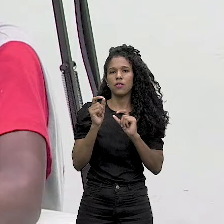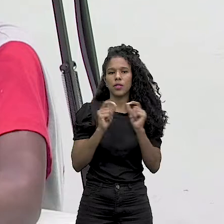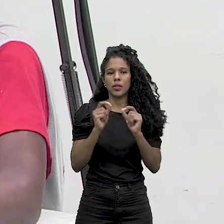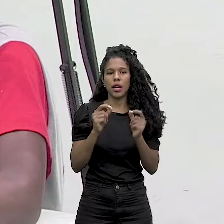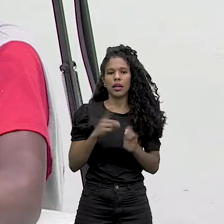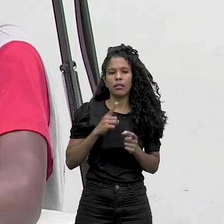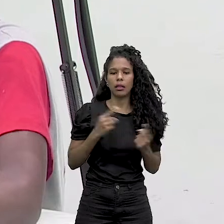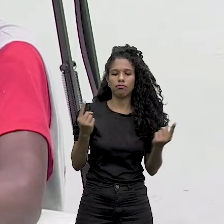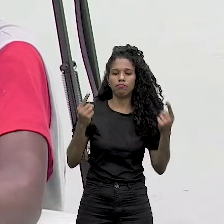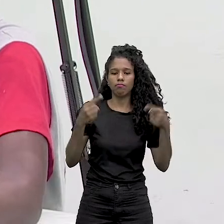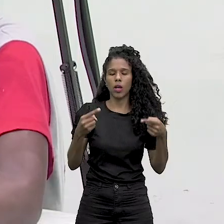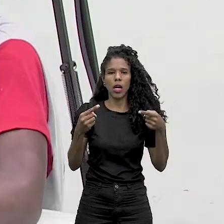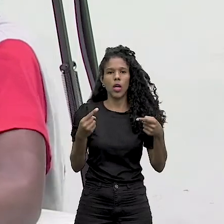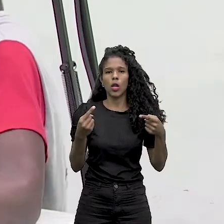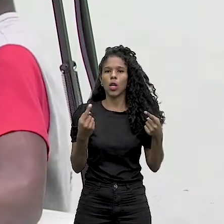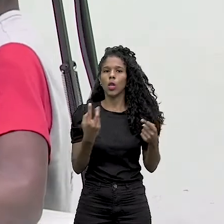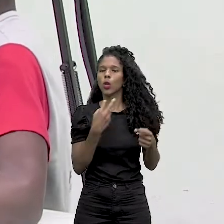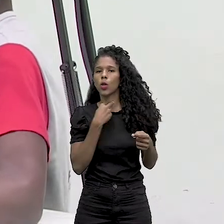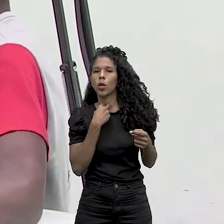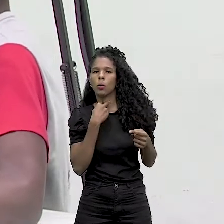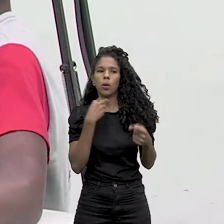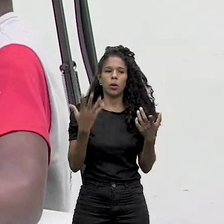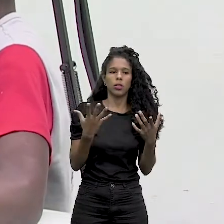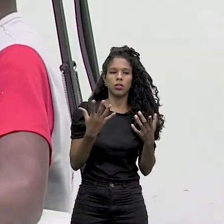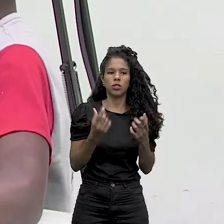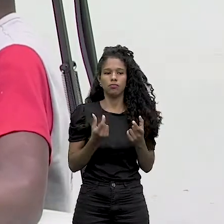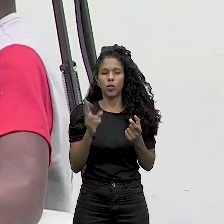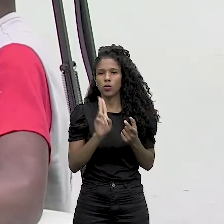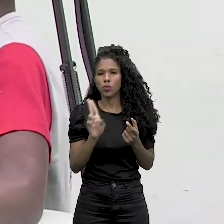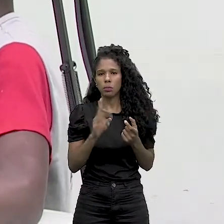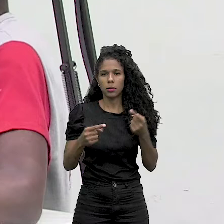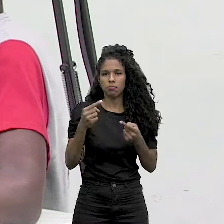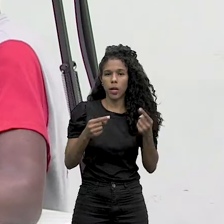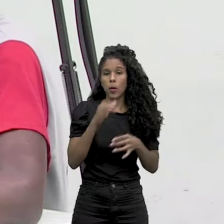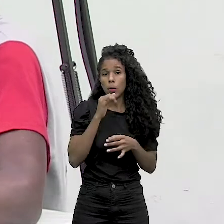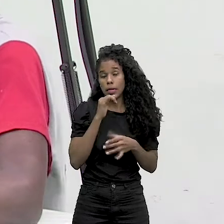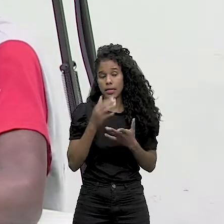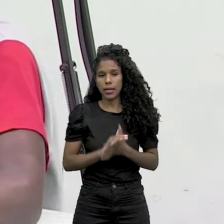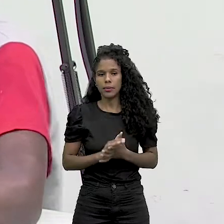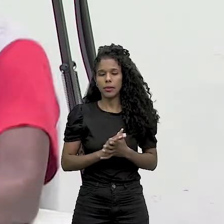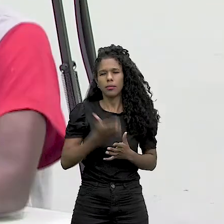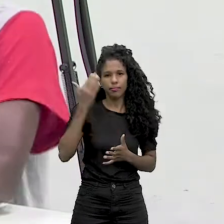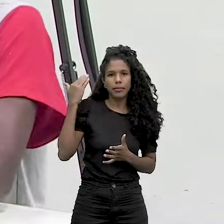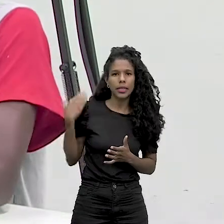Igreja Católica, nessa época, né, ou pelo menos da maioria dos príncipes que